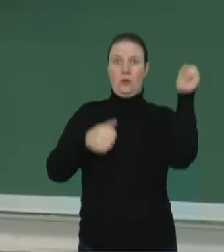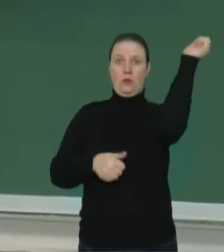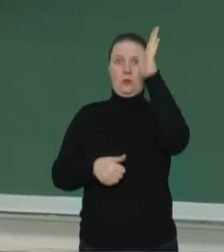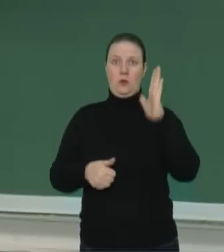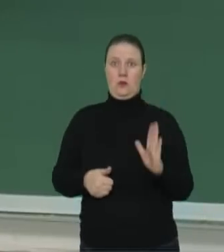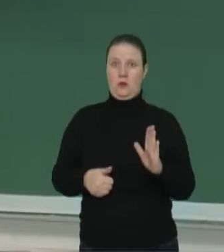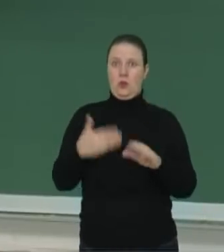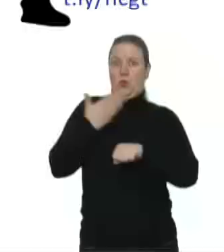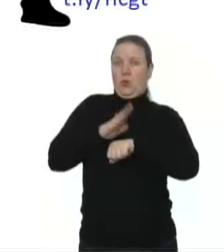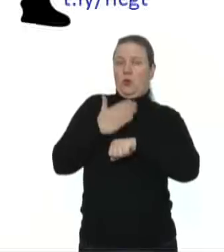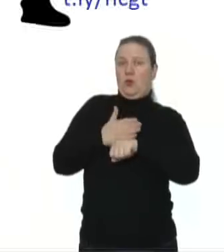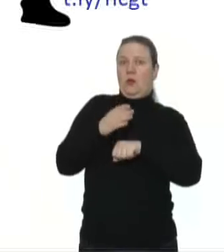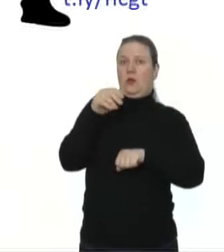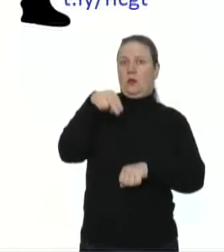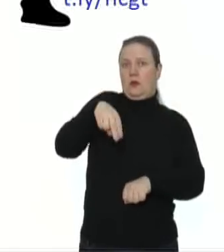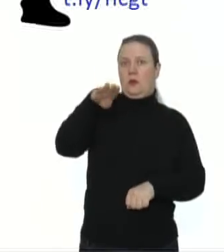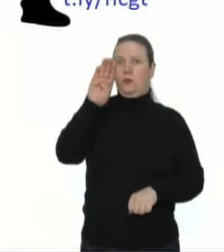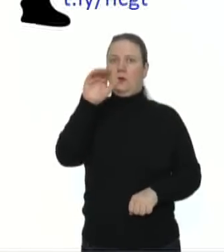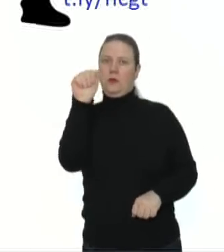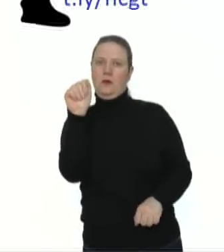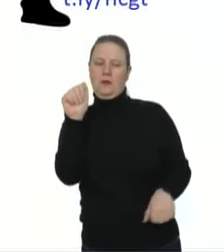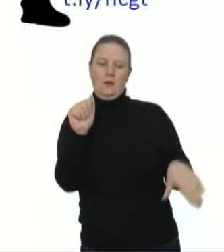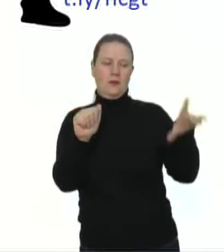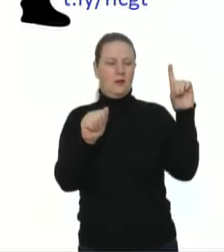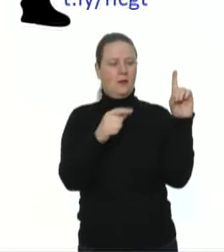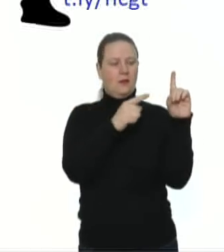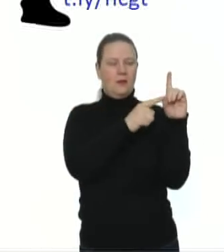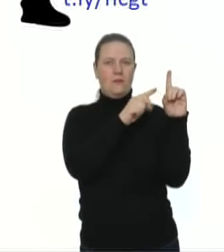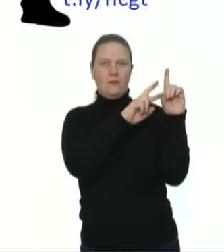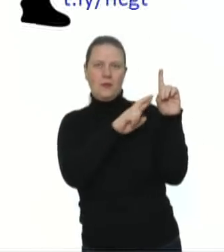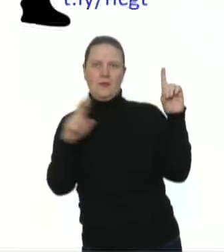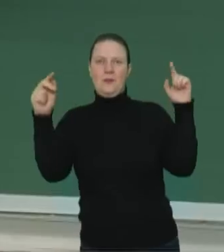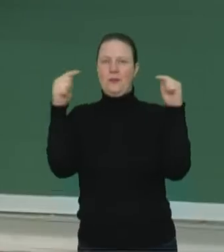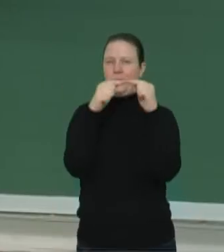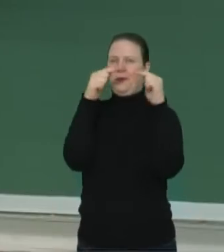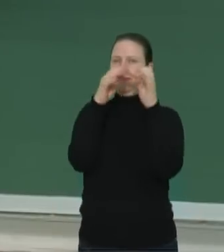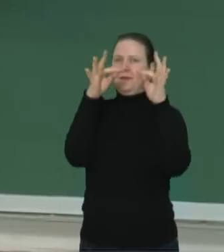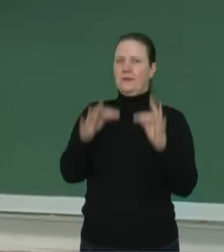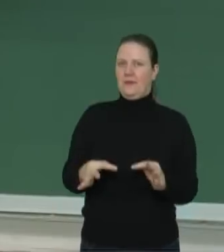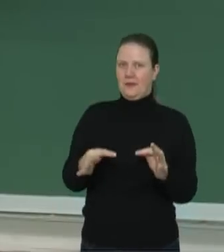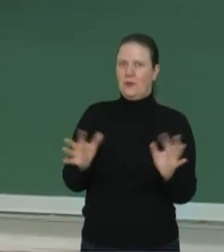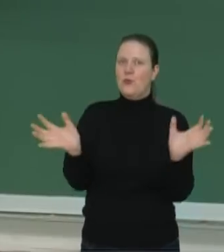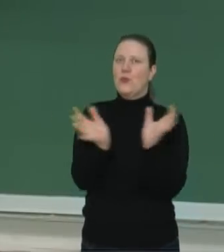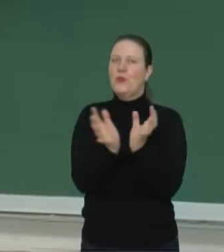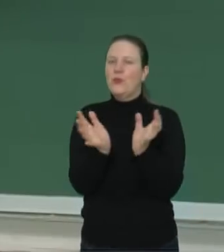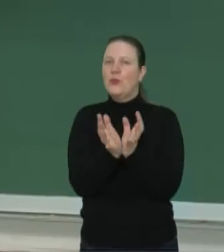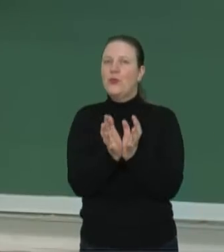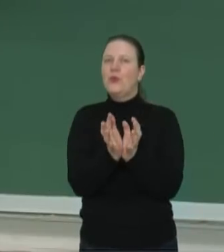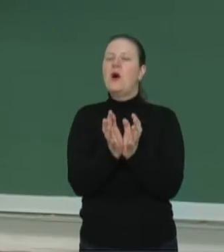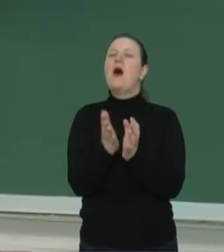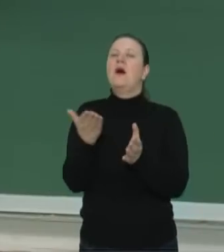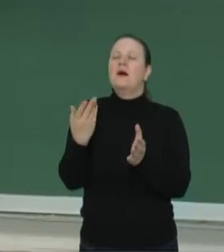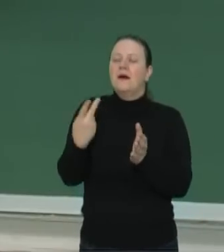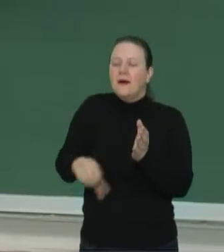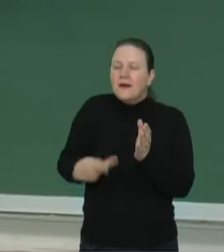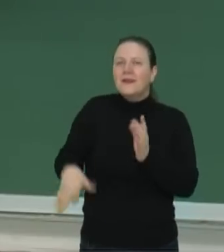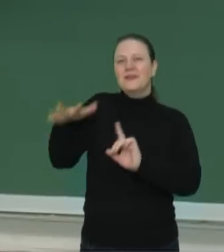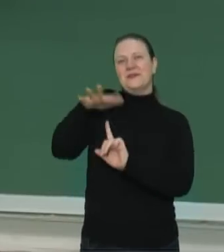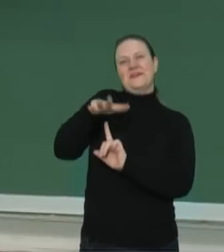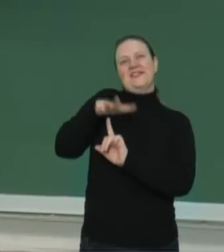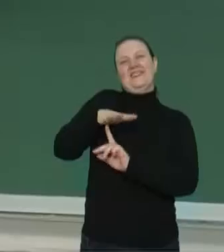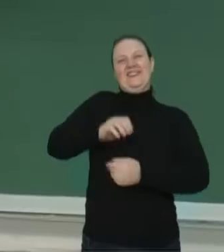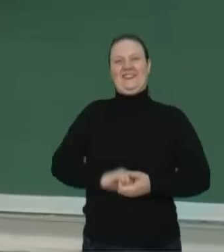NBA. Foi o Portland Trail Blazers, né? Esse foi o time do Rolando Ferreira, jogador